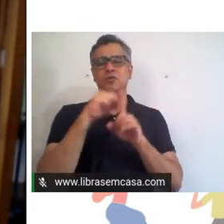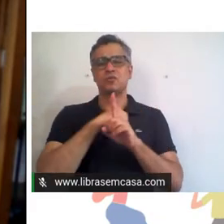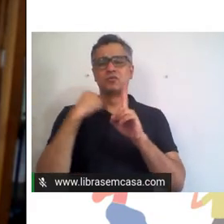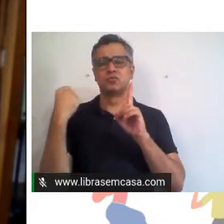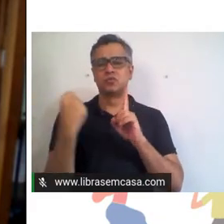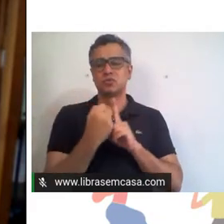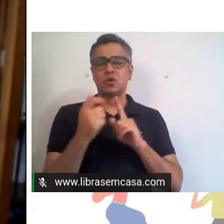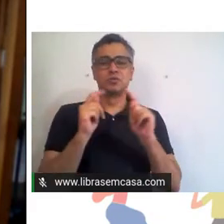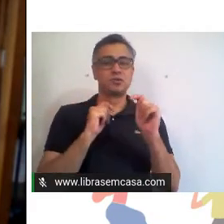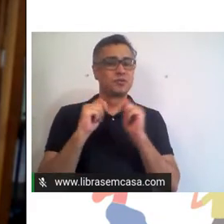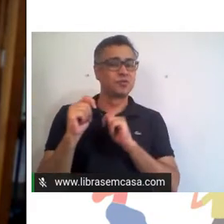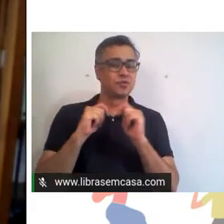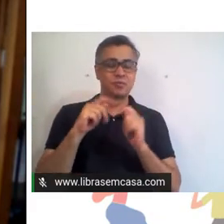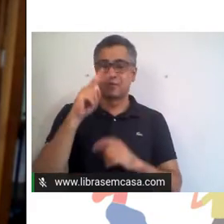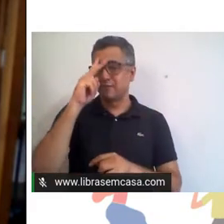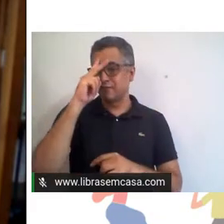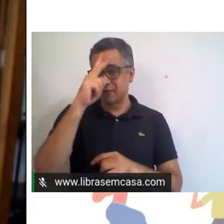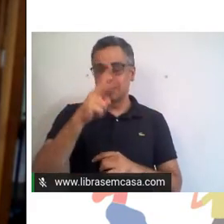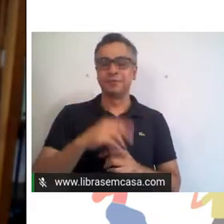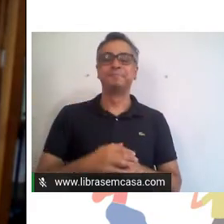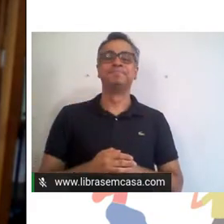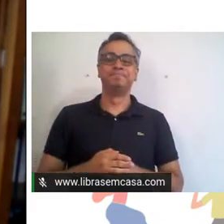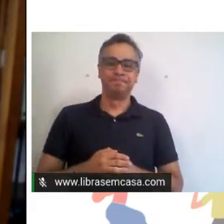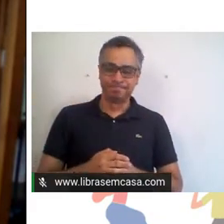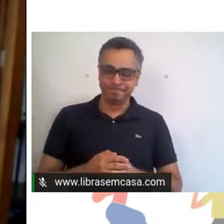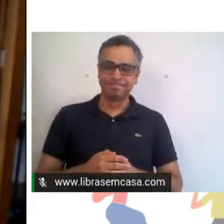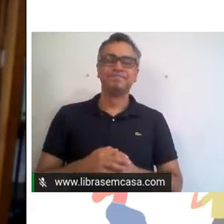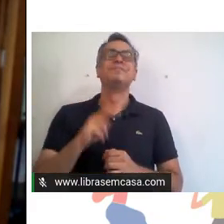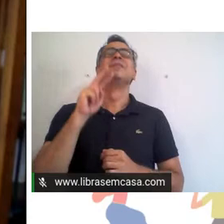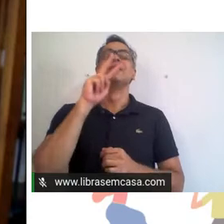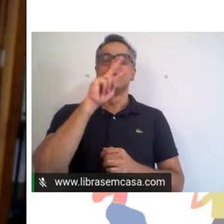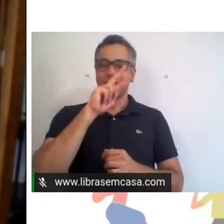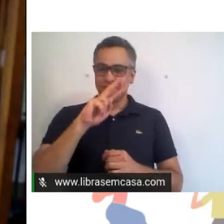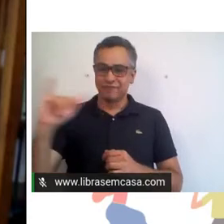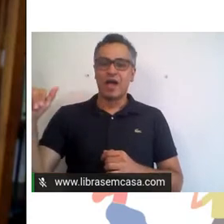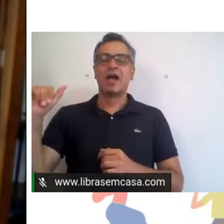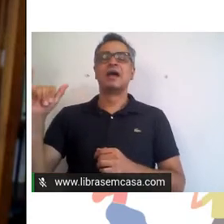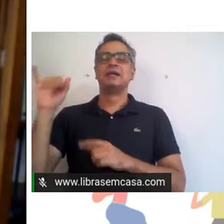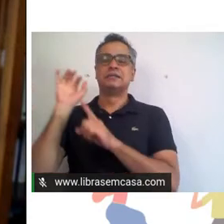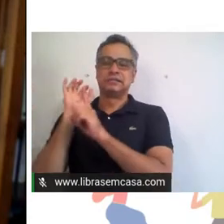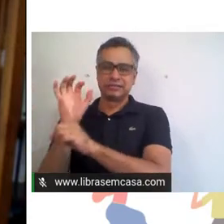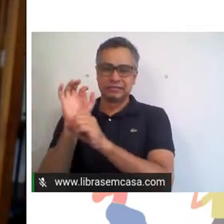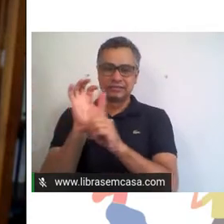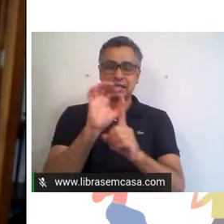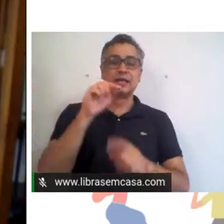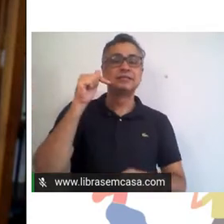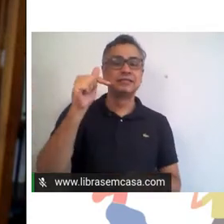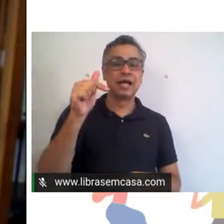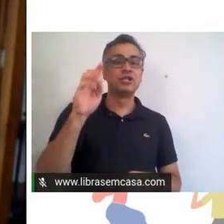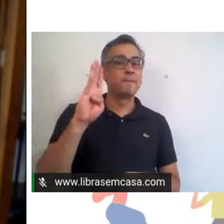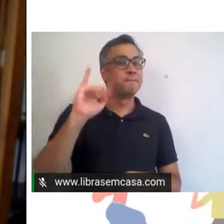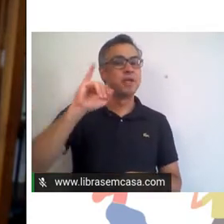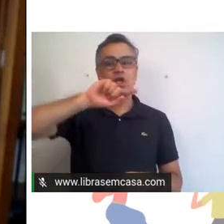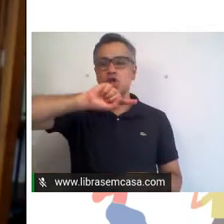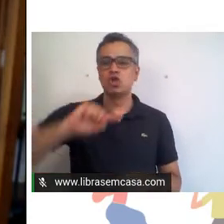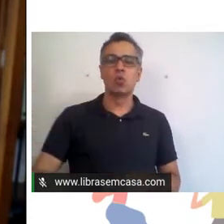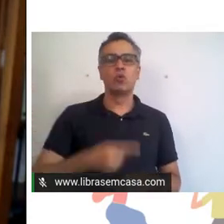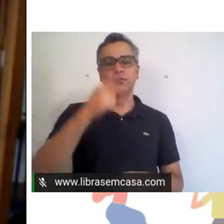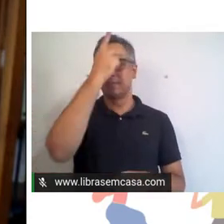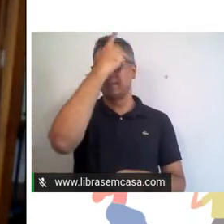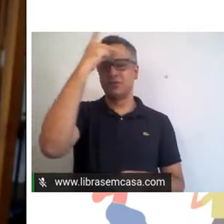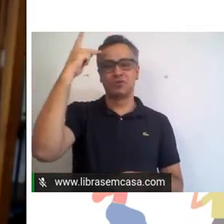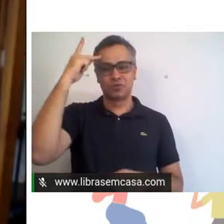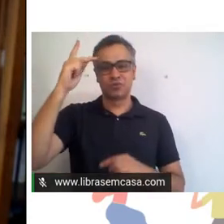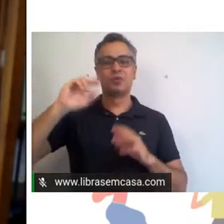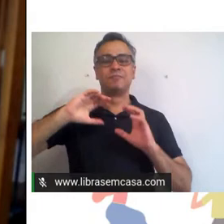é gigantesco e vai afetar todos os 7,7 bilhões de habitantes do nosso planeta hoje.